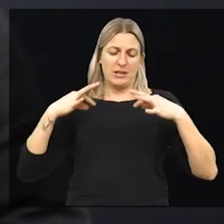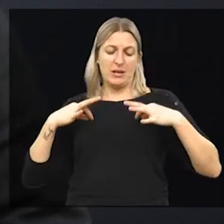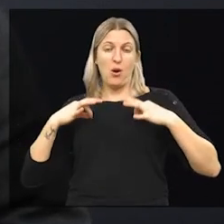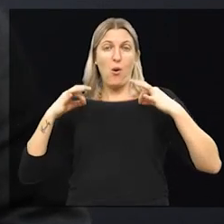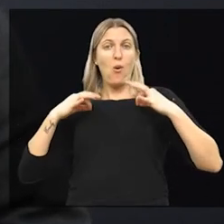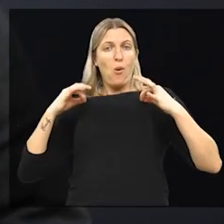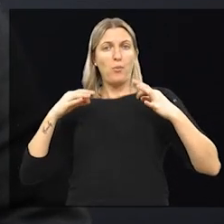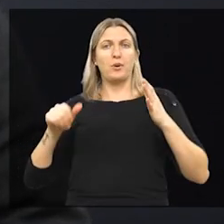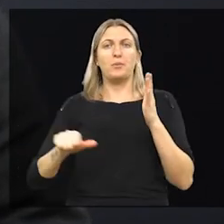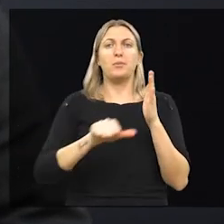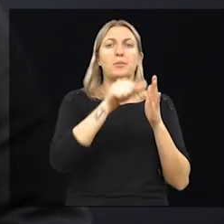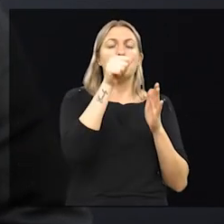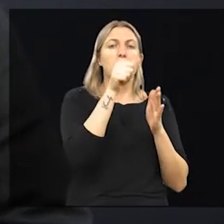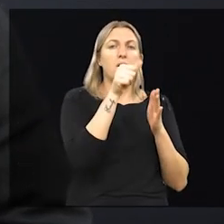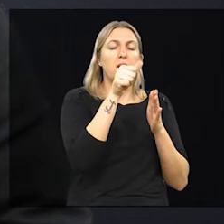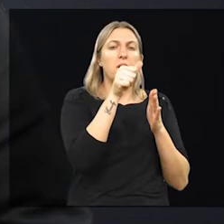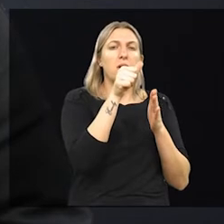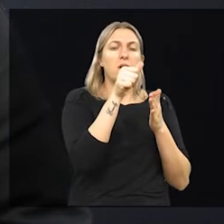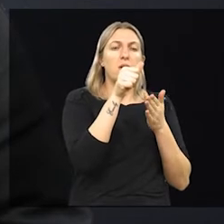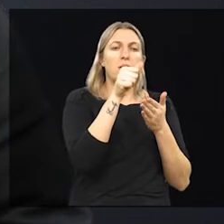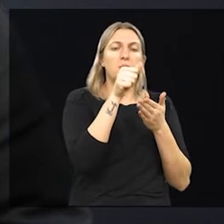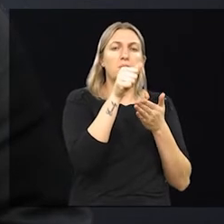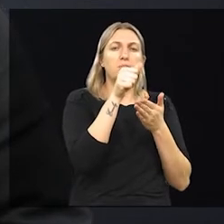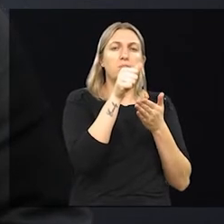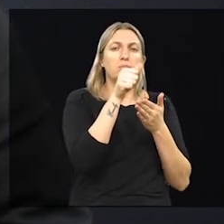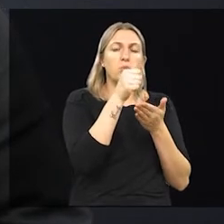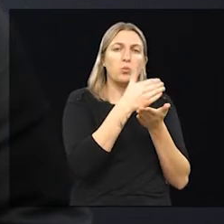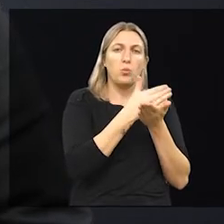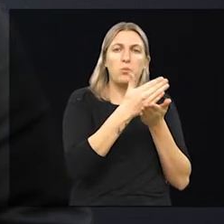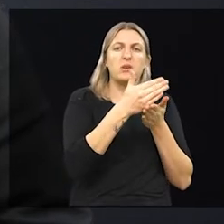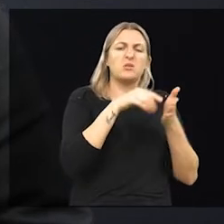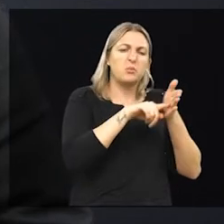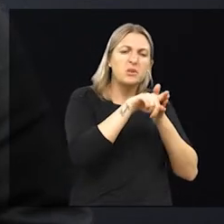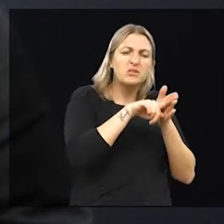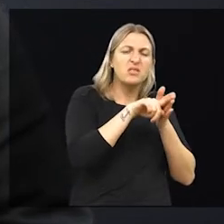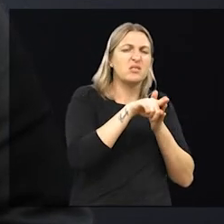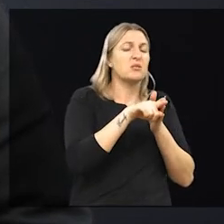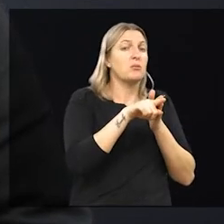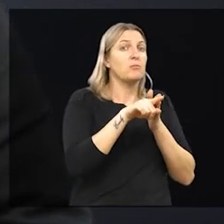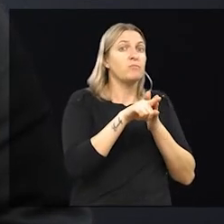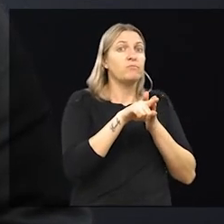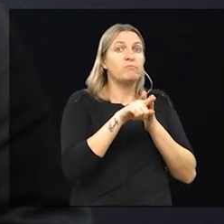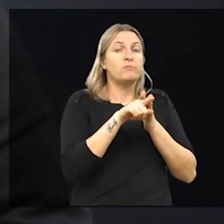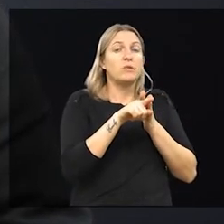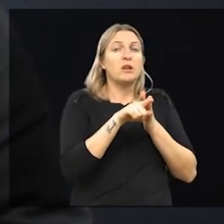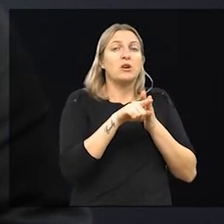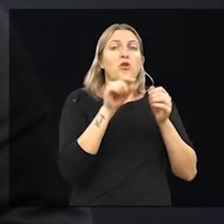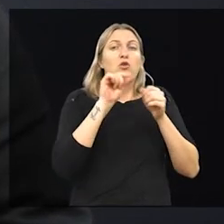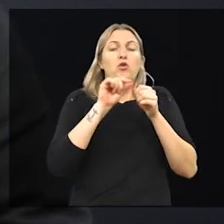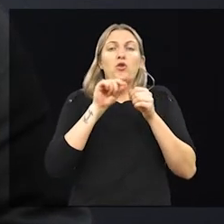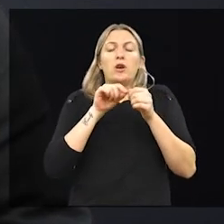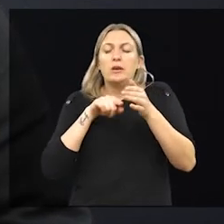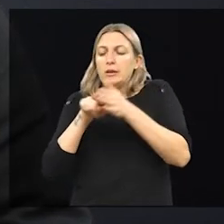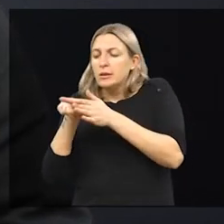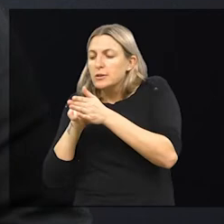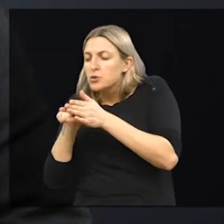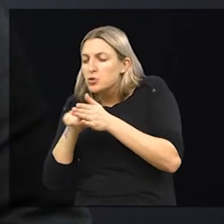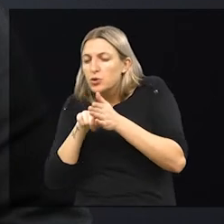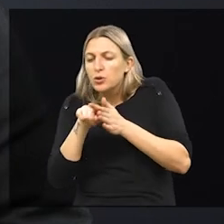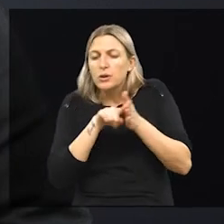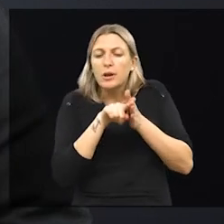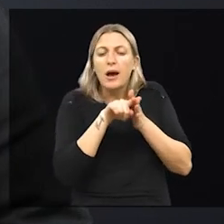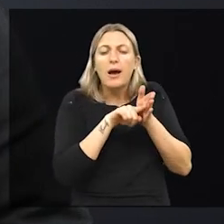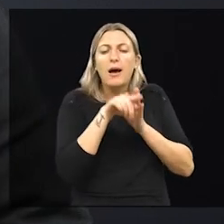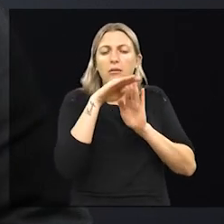pelas indústrias do vestuário da região e qual era a destinação é dos resíduos